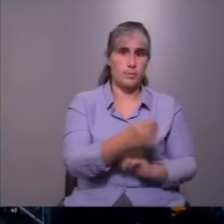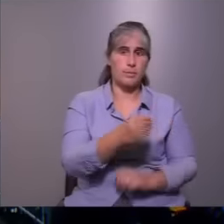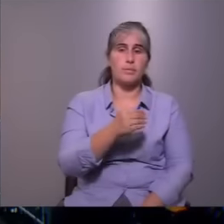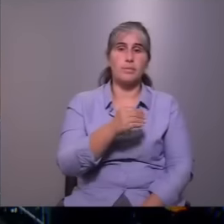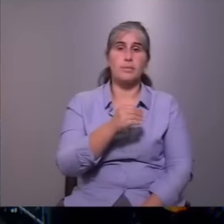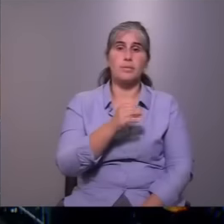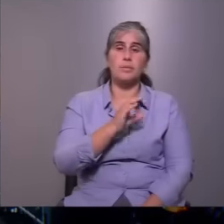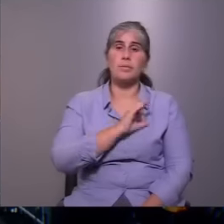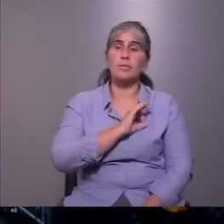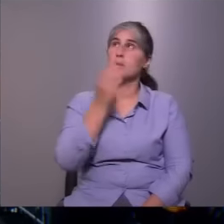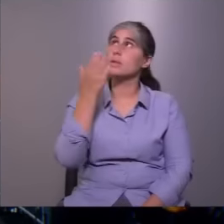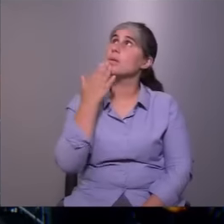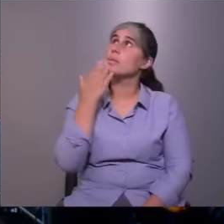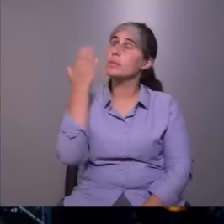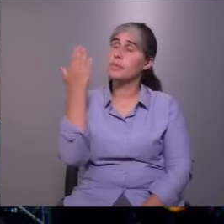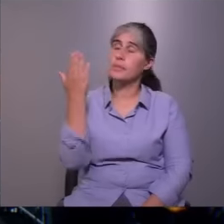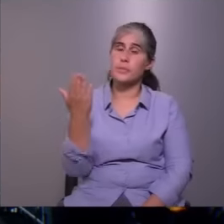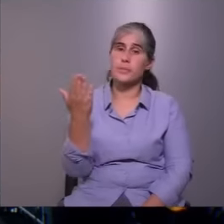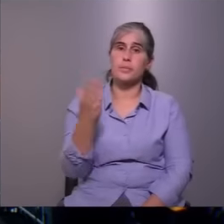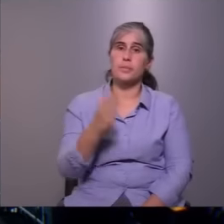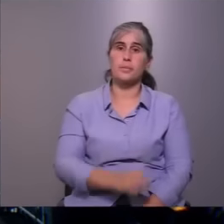Palavra do Senhor.